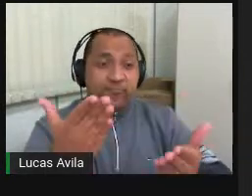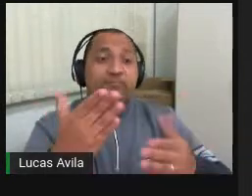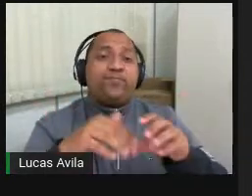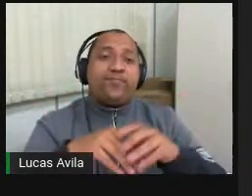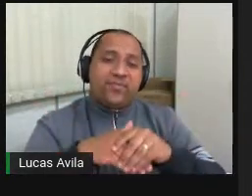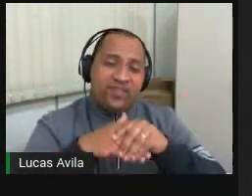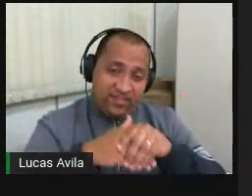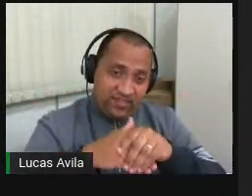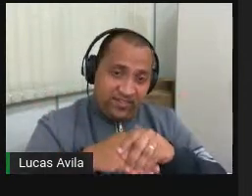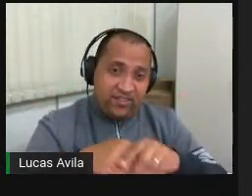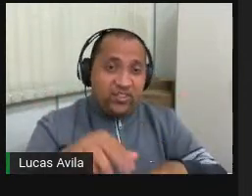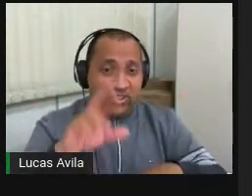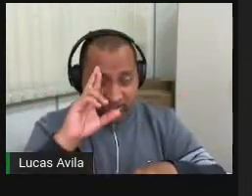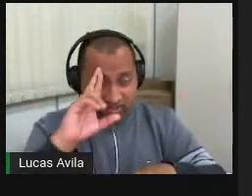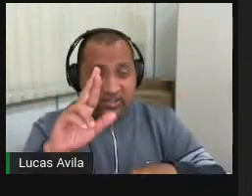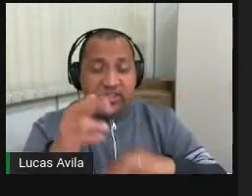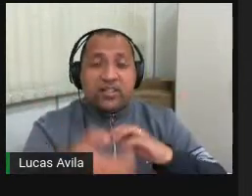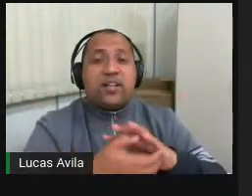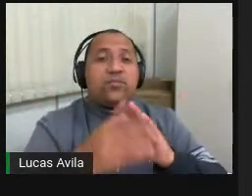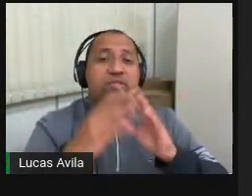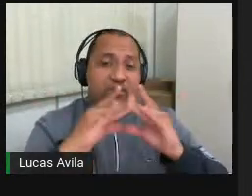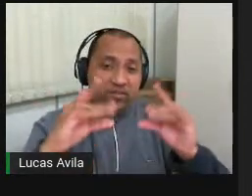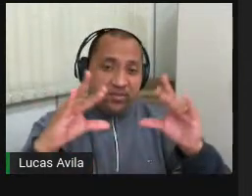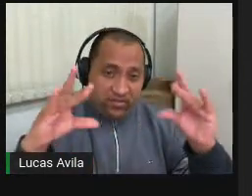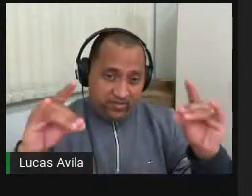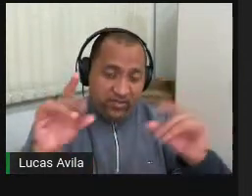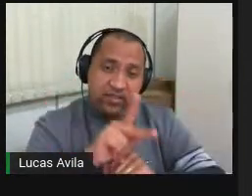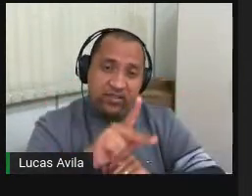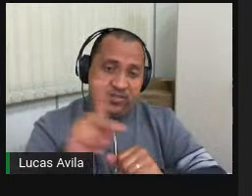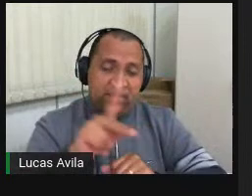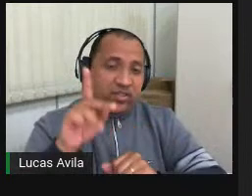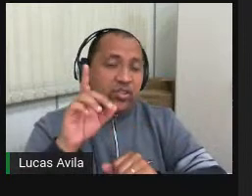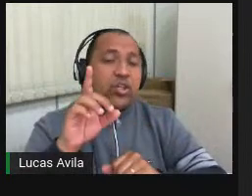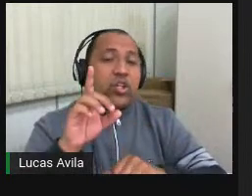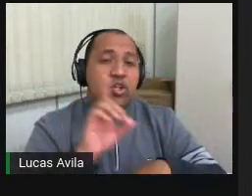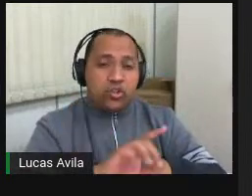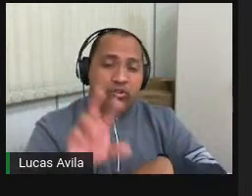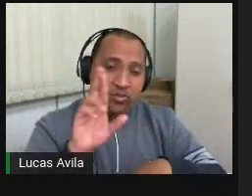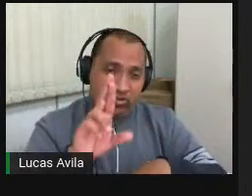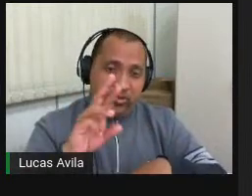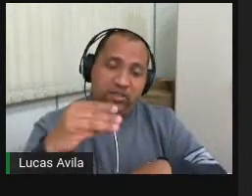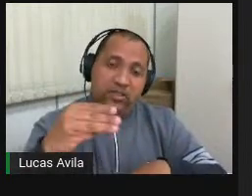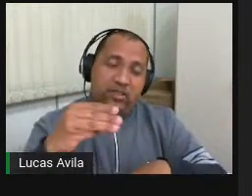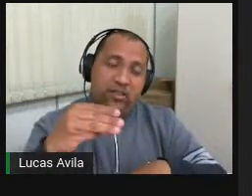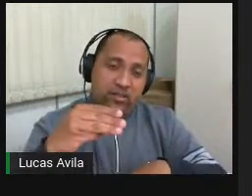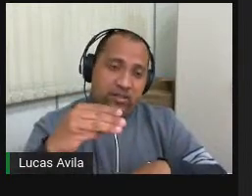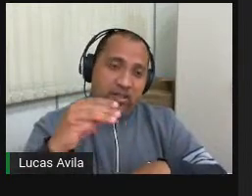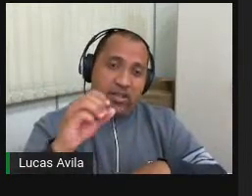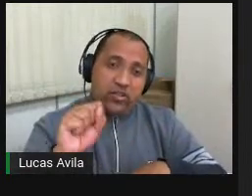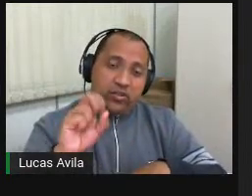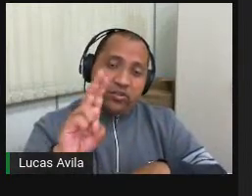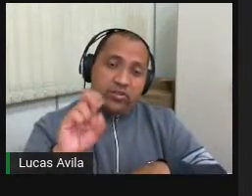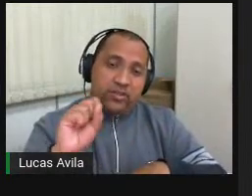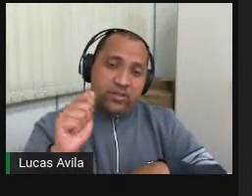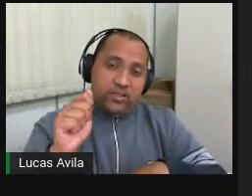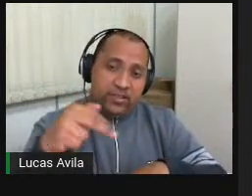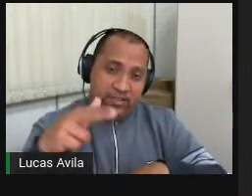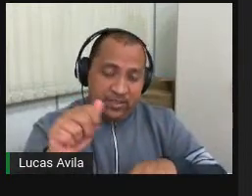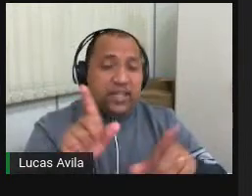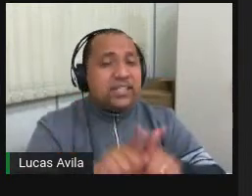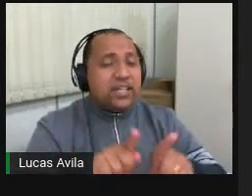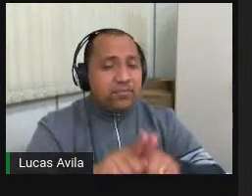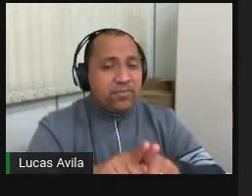a diretora do campus de Jaguarão, professora doutora Silvana Maria Gritti, e ao cumprimentá-la, cumprimento as demais